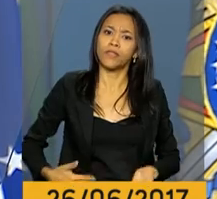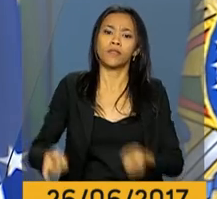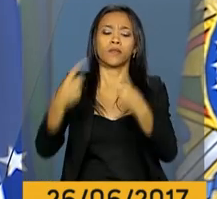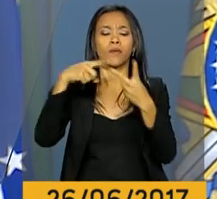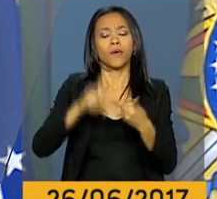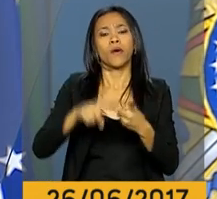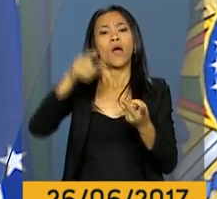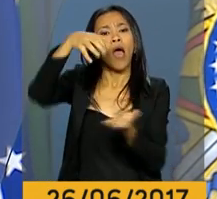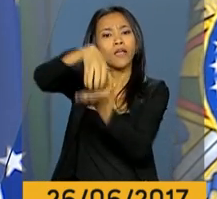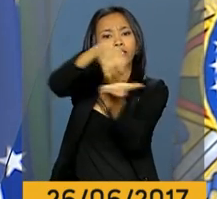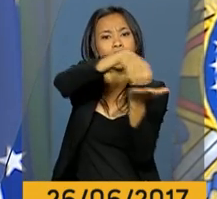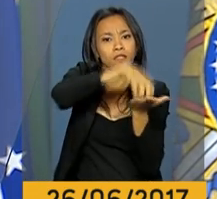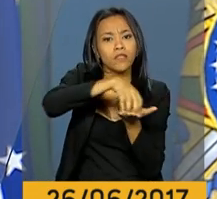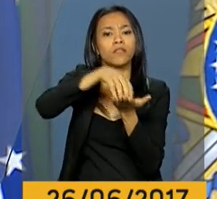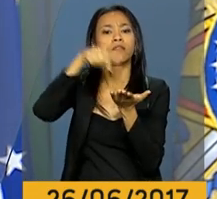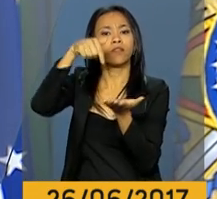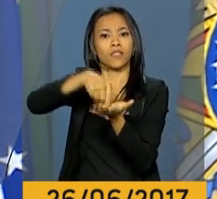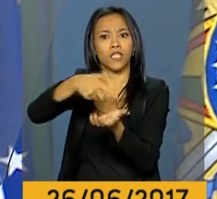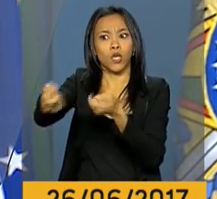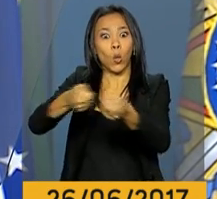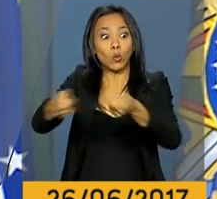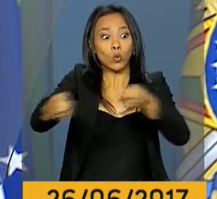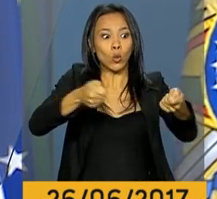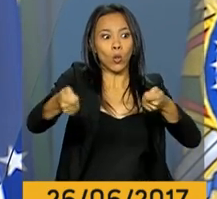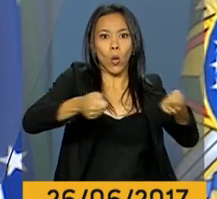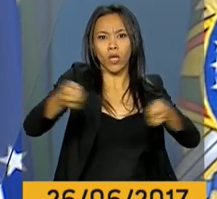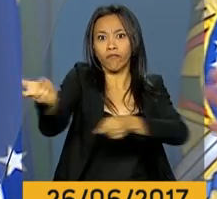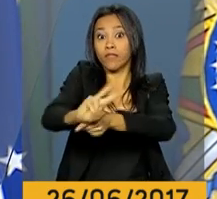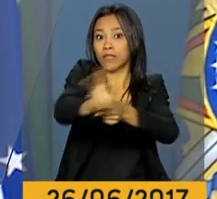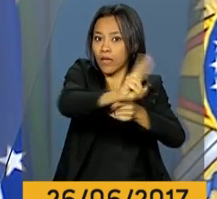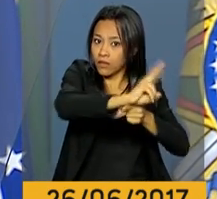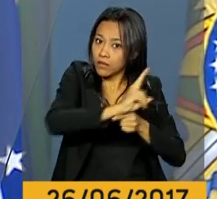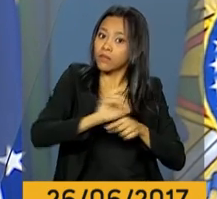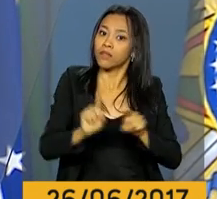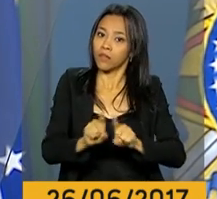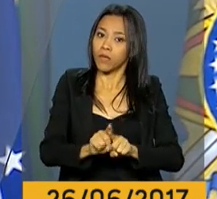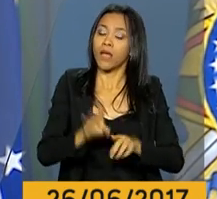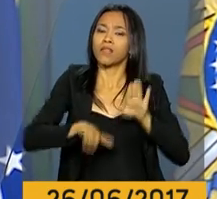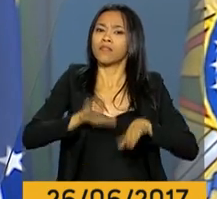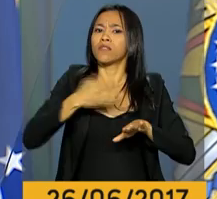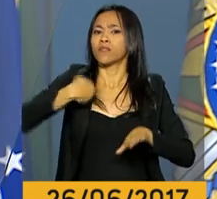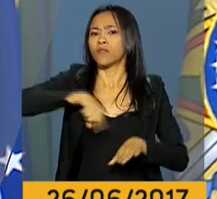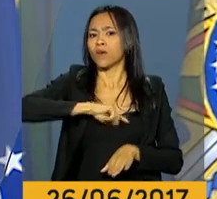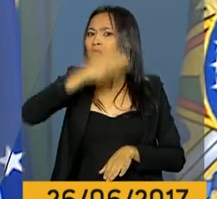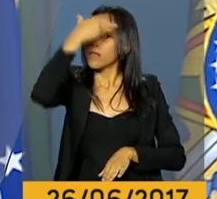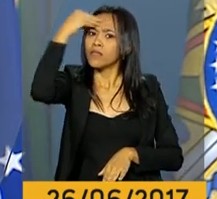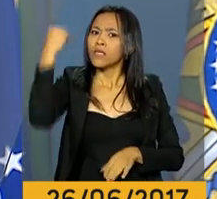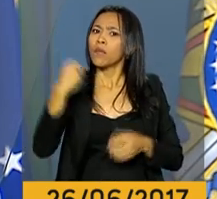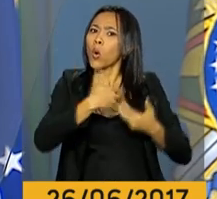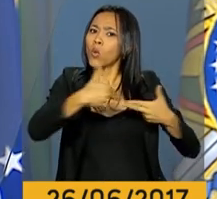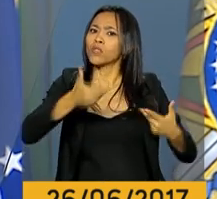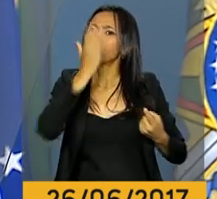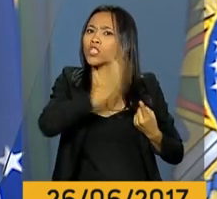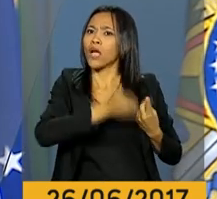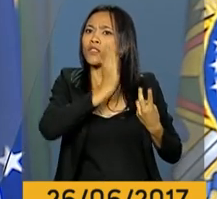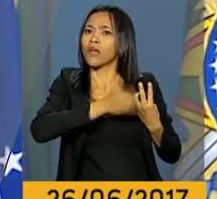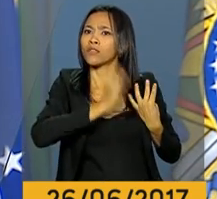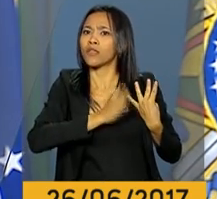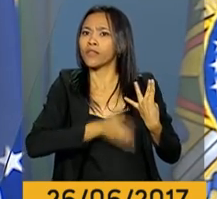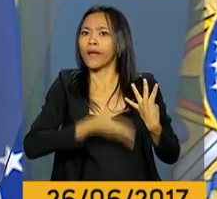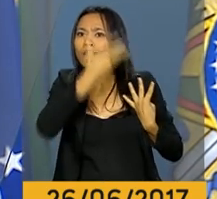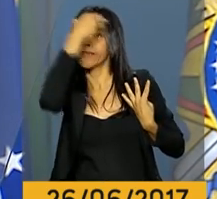eh muitas vezes nós eh nos esquecemos daquilo que está sendo feito mesmo na questão do petróleo do